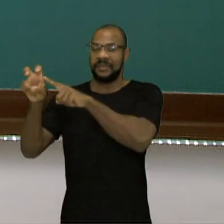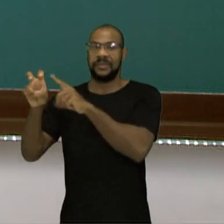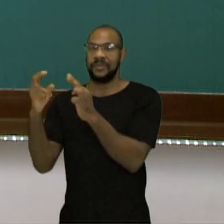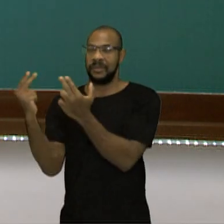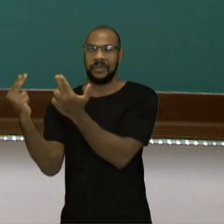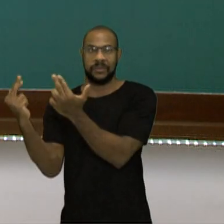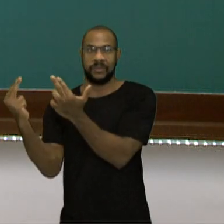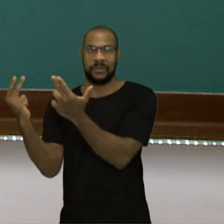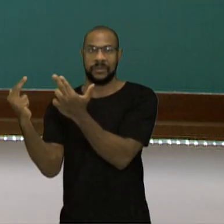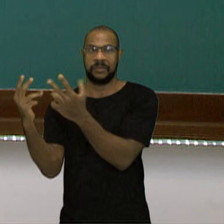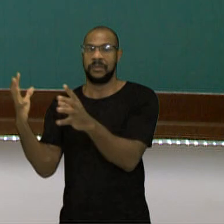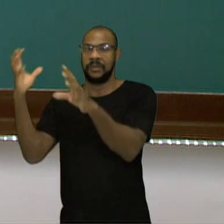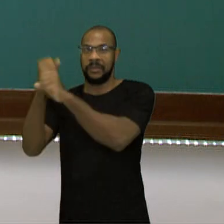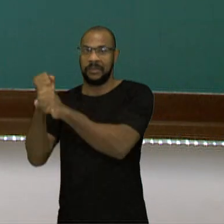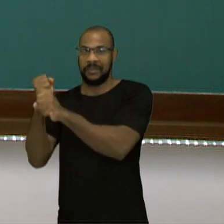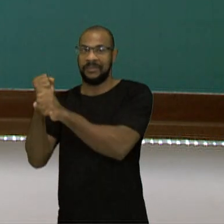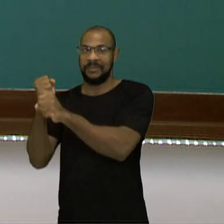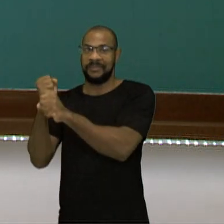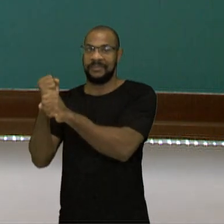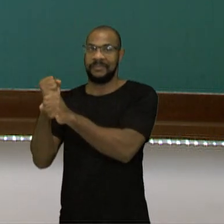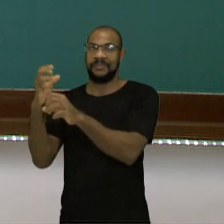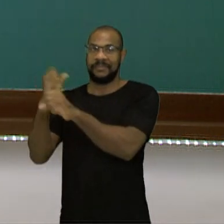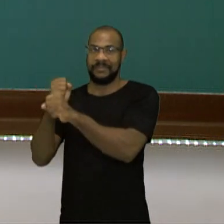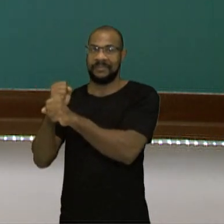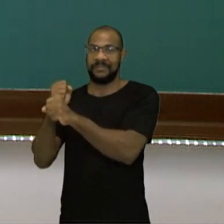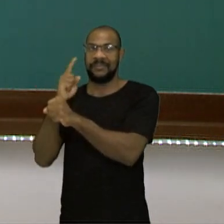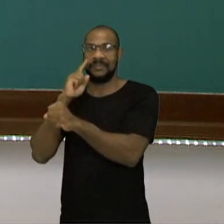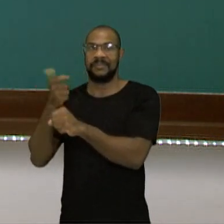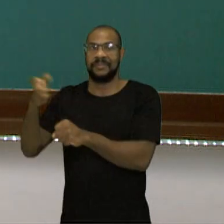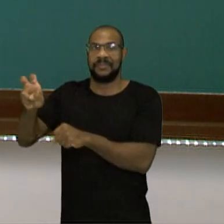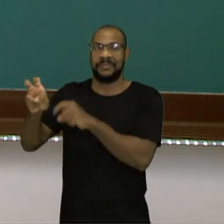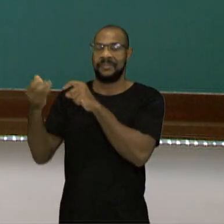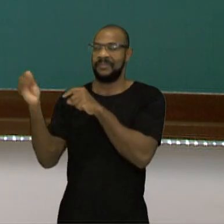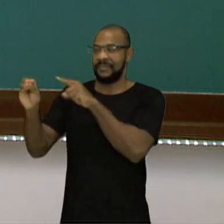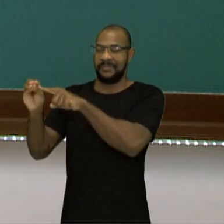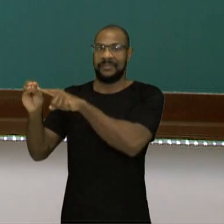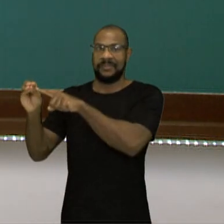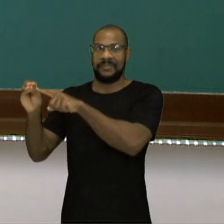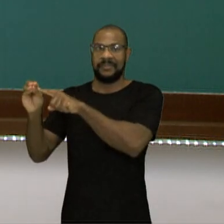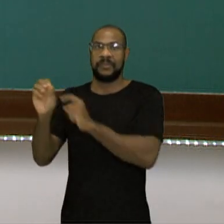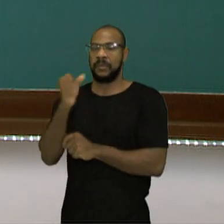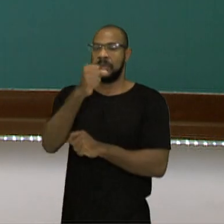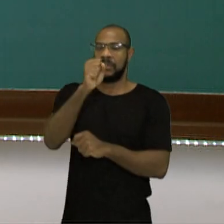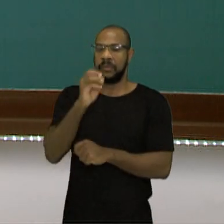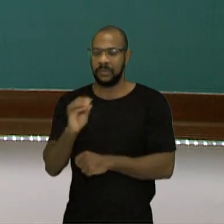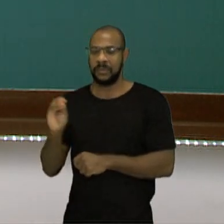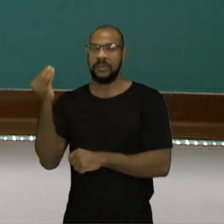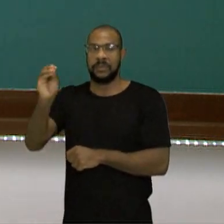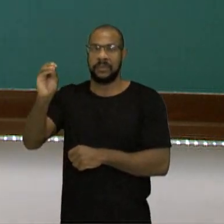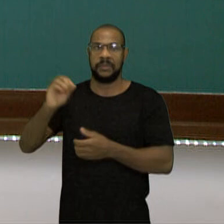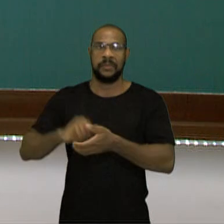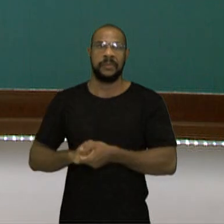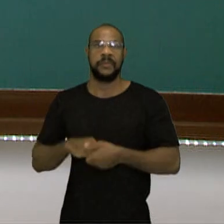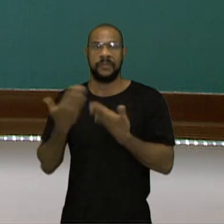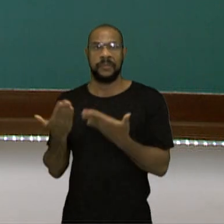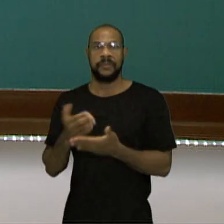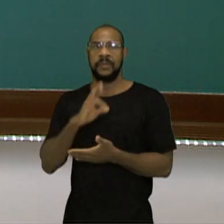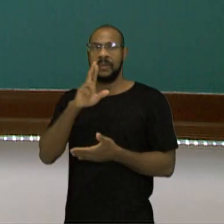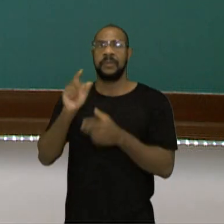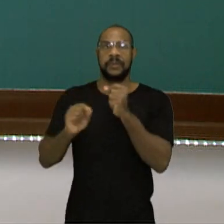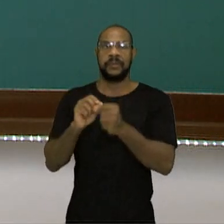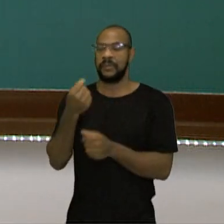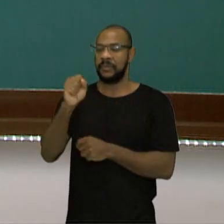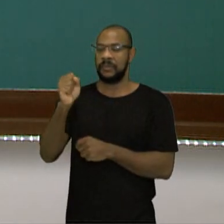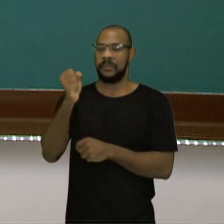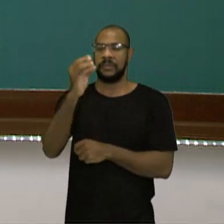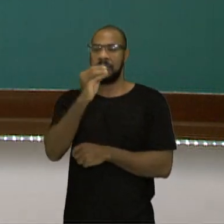dois são negativos, soma os dois e repete o sinal, porque eu estou somando números negativos, a resposta vai ser negativa. E repito o número